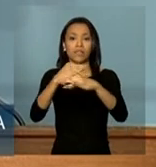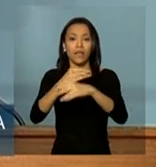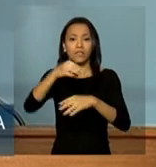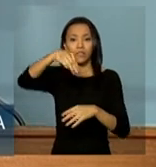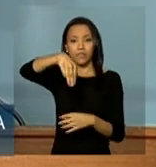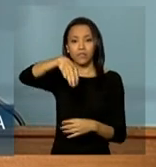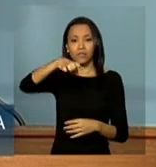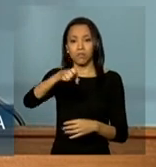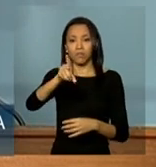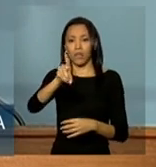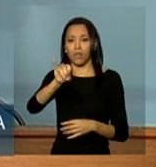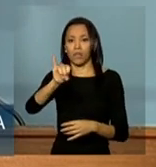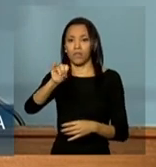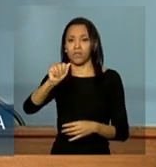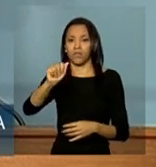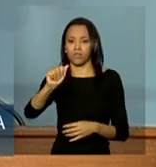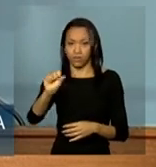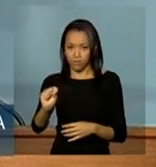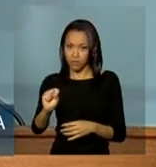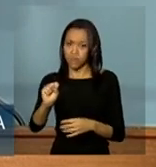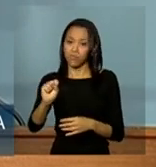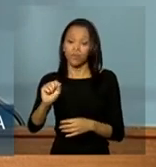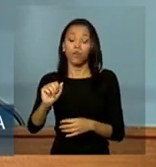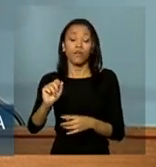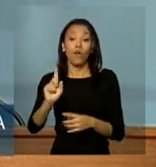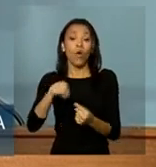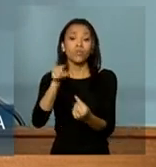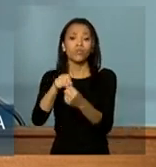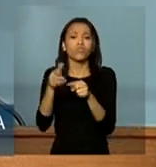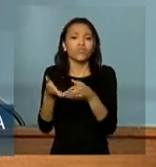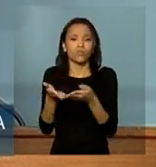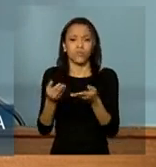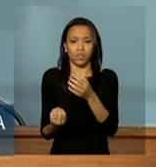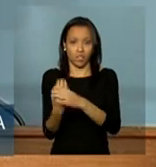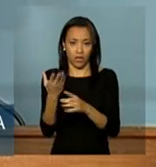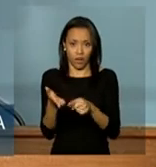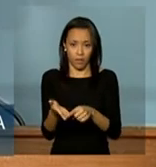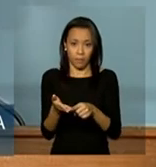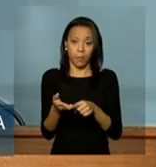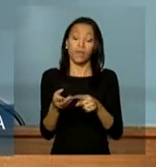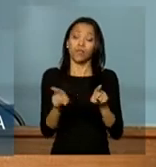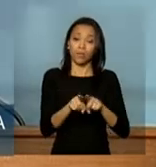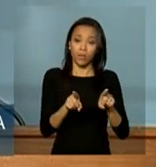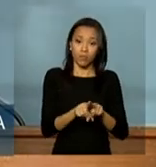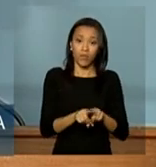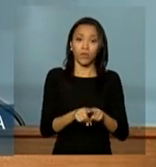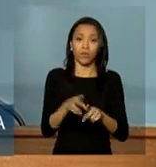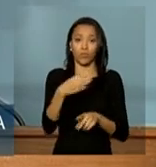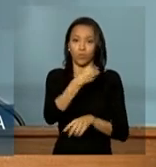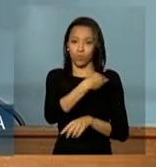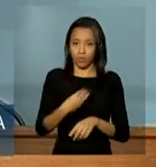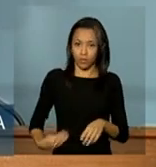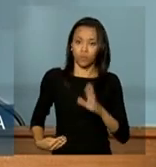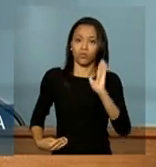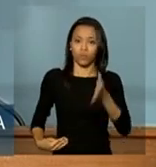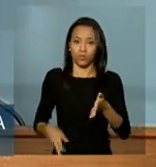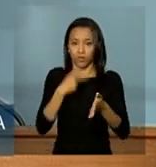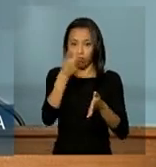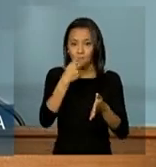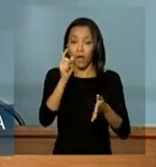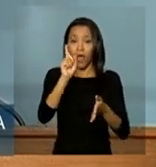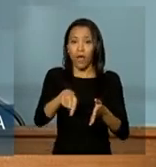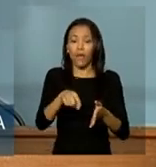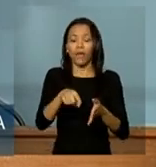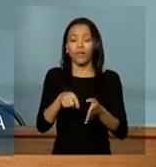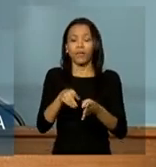Médias, ele tem um objetivo, que o ministro Agnaldo também falou, é capacitar